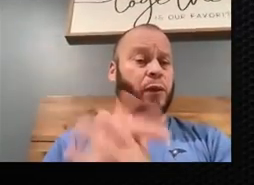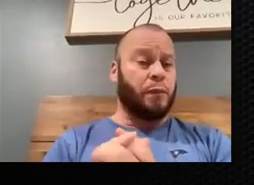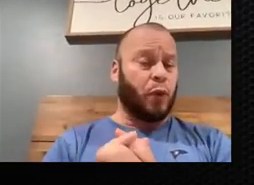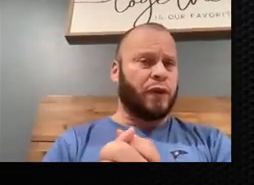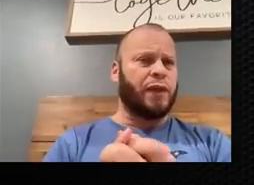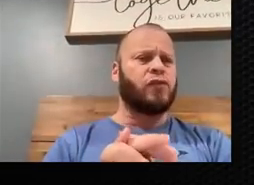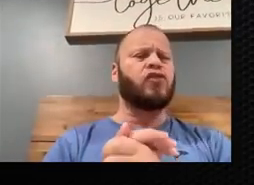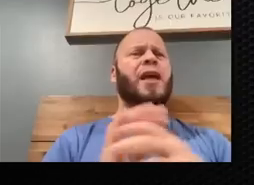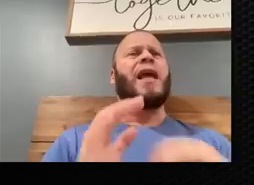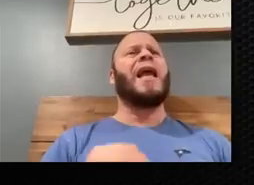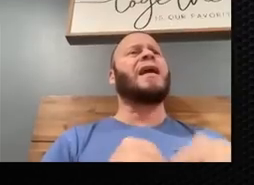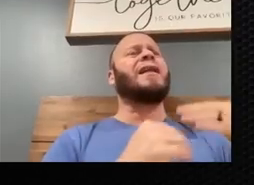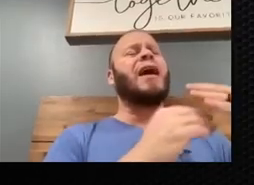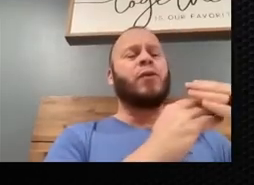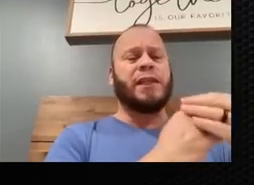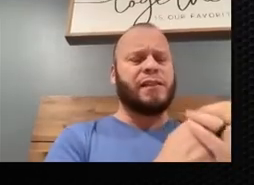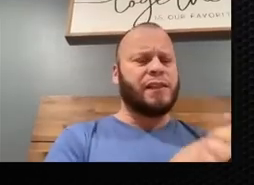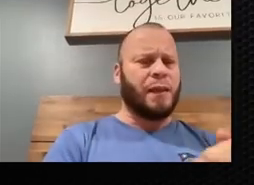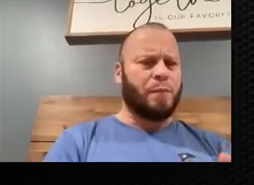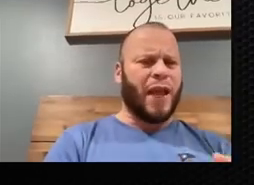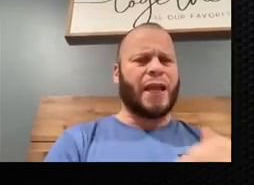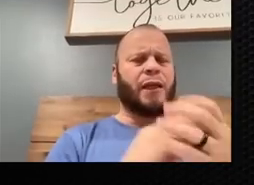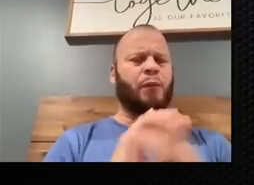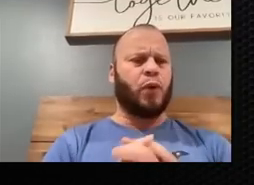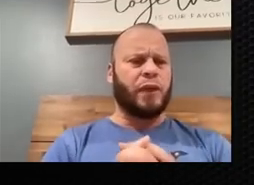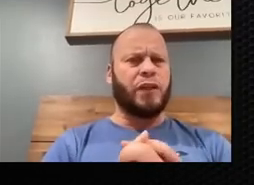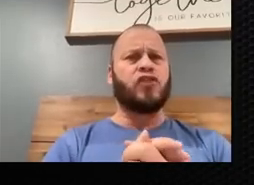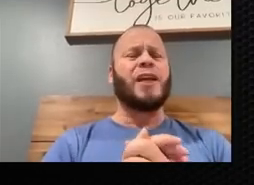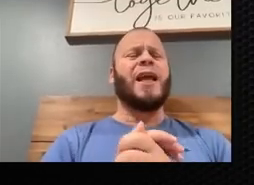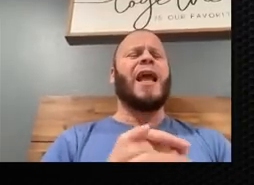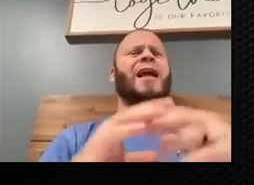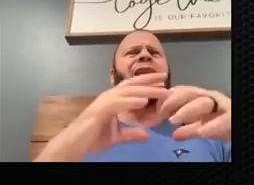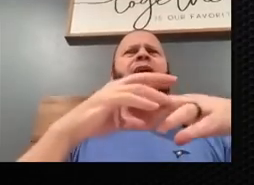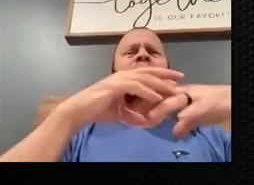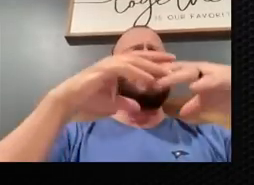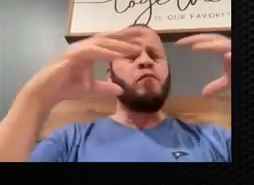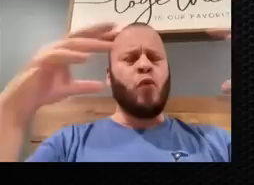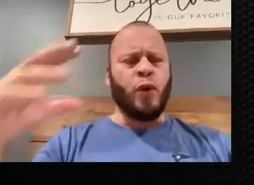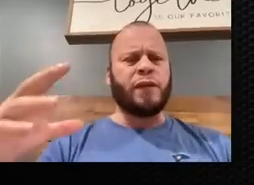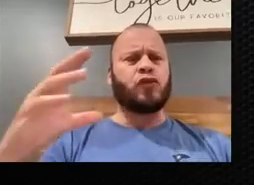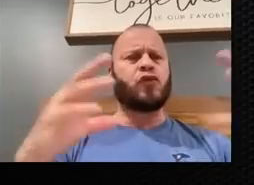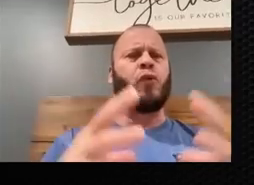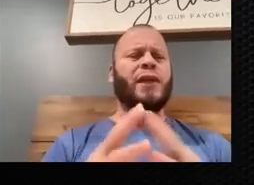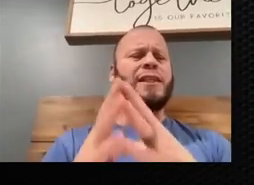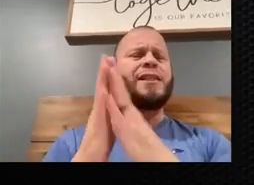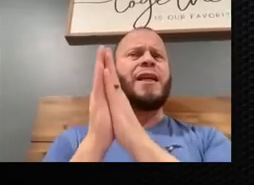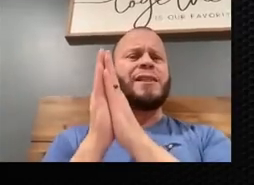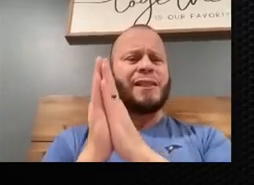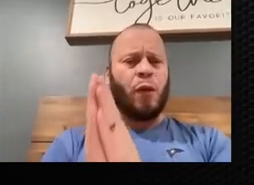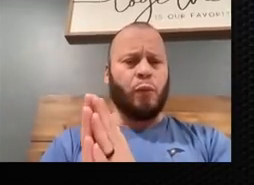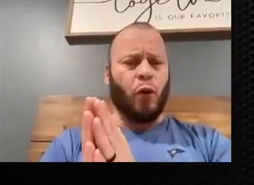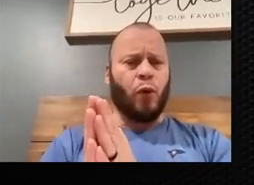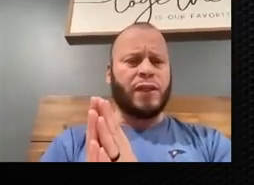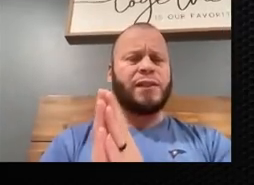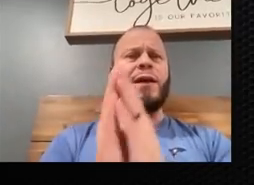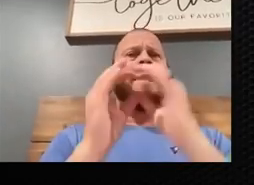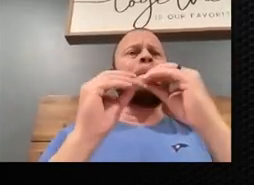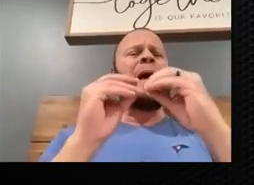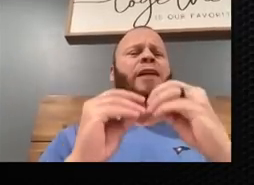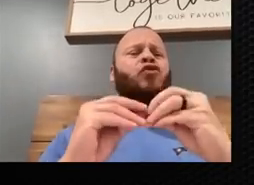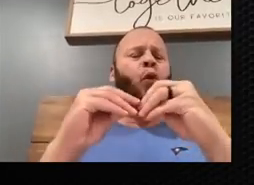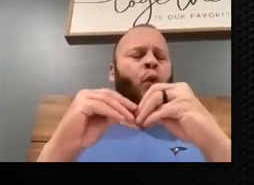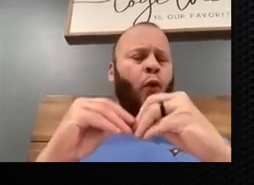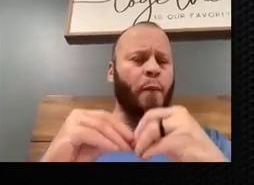CPIs são importantes, é claro que existem PEC importantes, é claro que muitas coisas são boas,